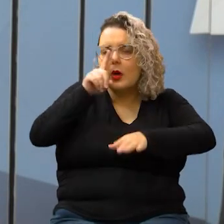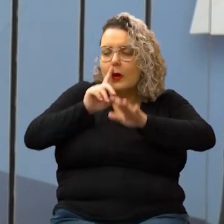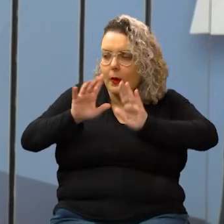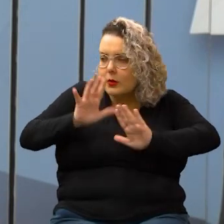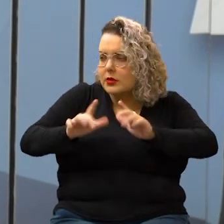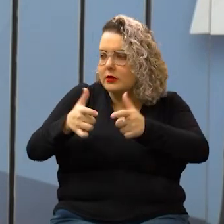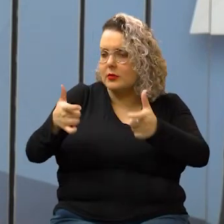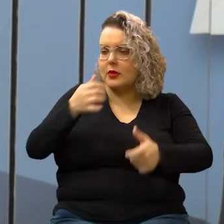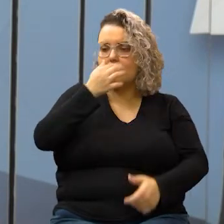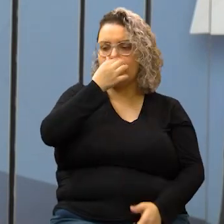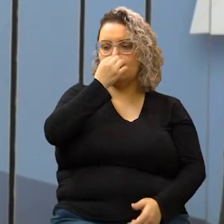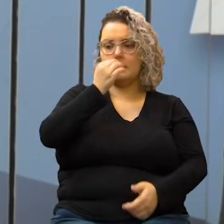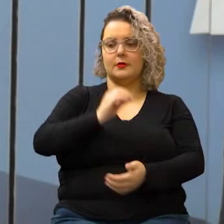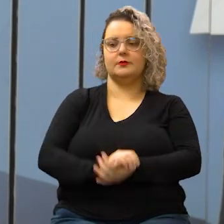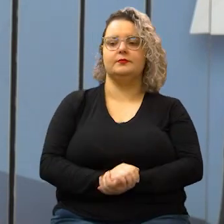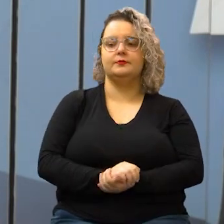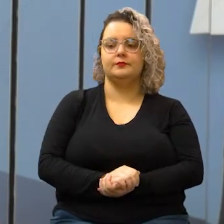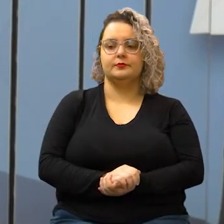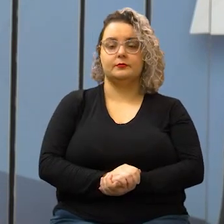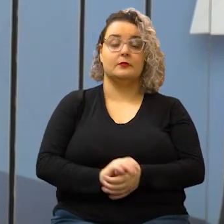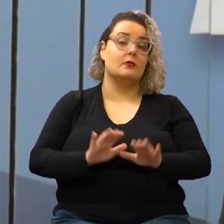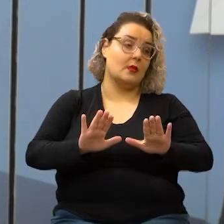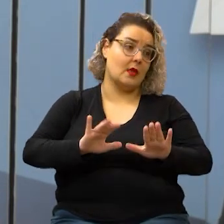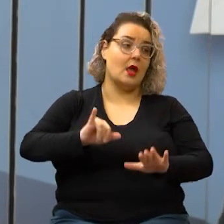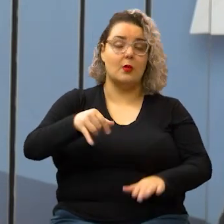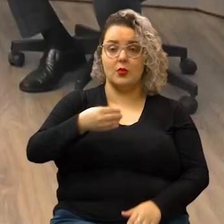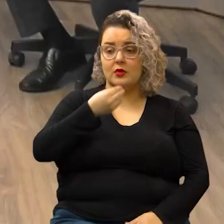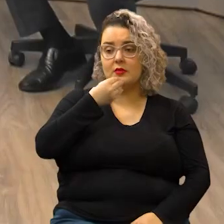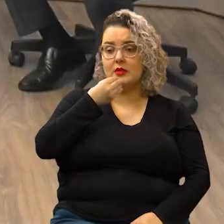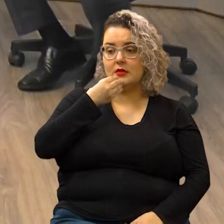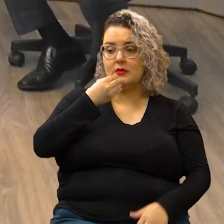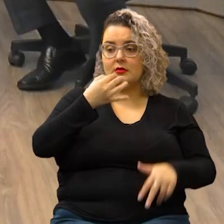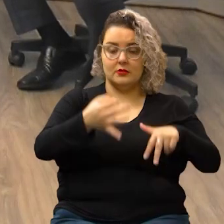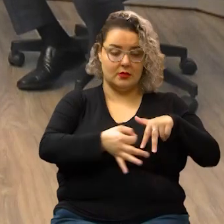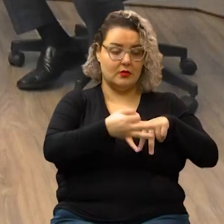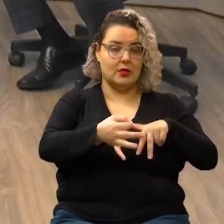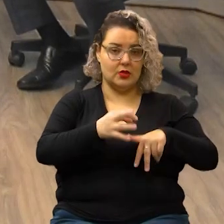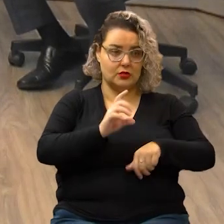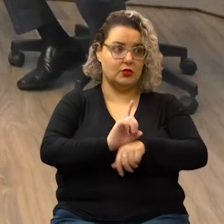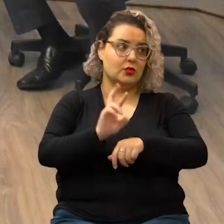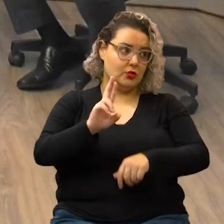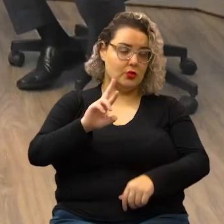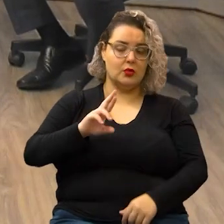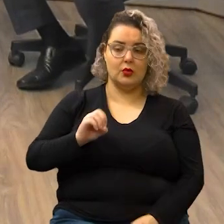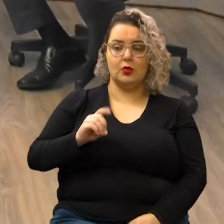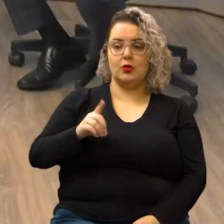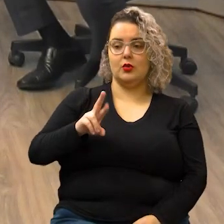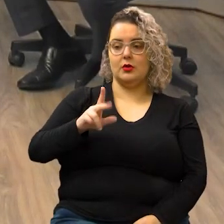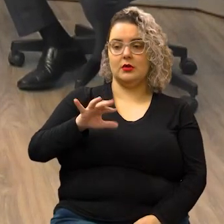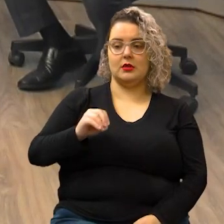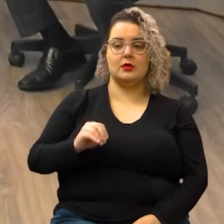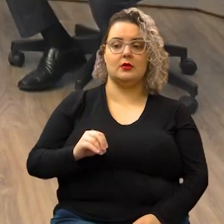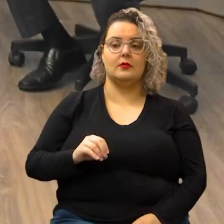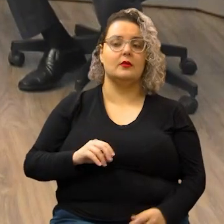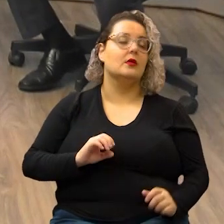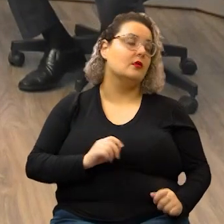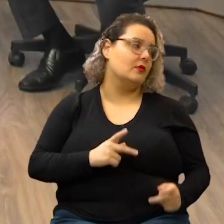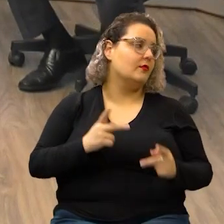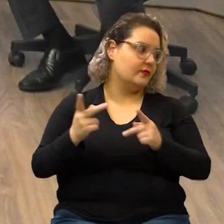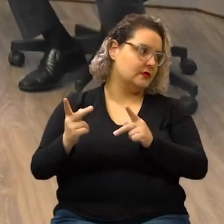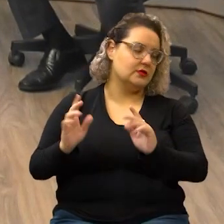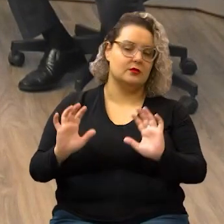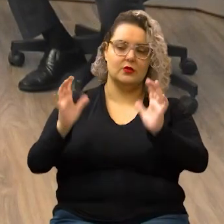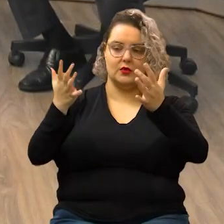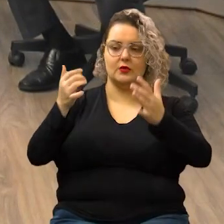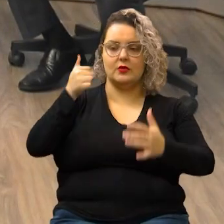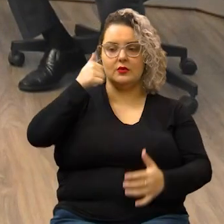isso. Aliás, aproveitando um pouco a fala do Dr. Rodrigo, outro dia eu fui numa festa de aniversário de uma